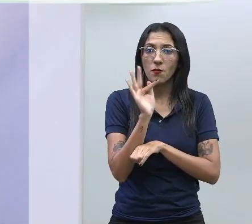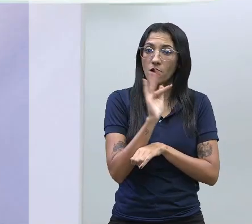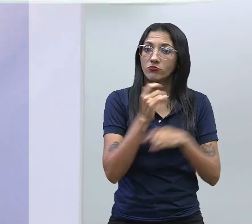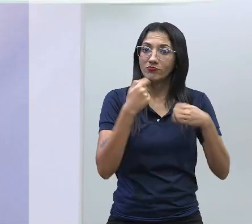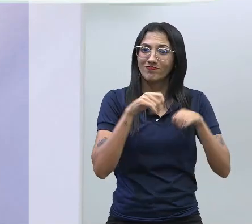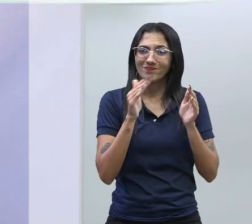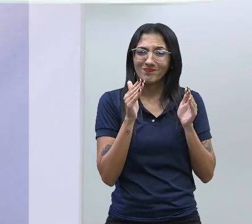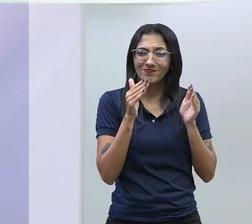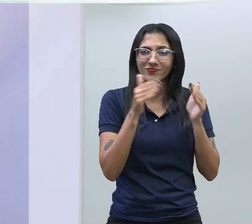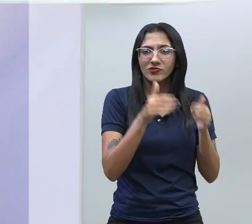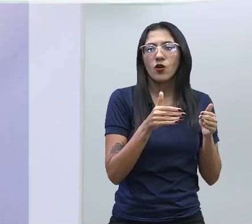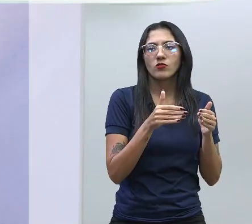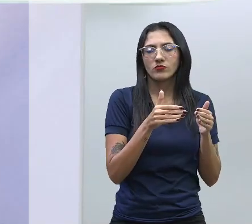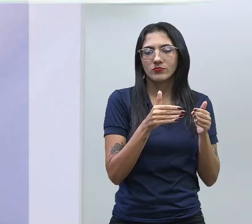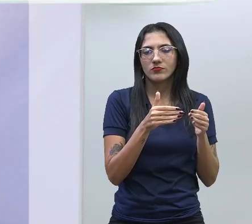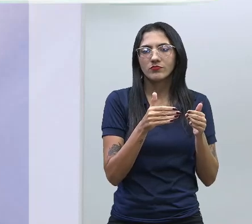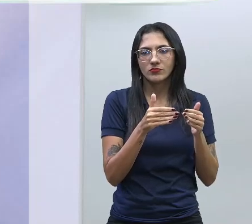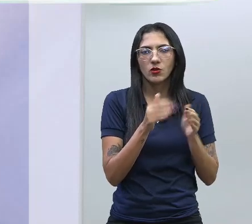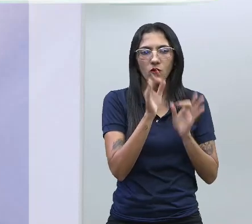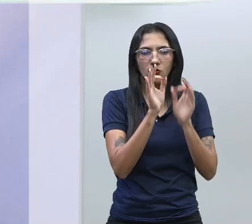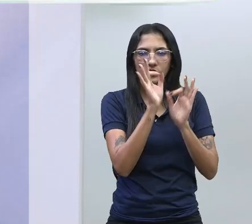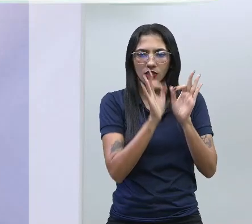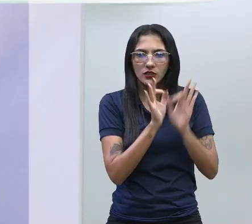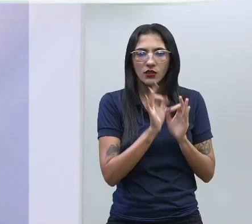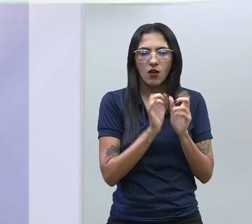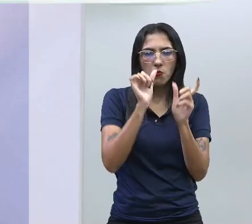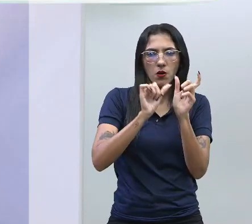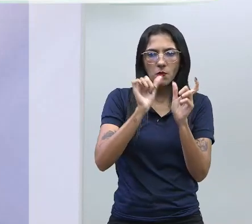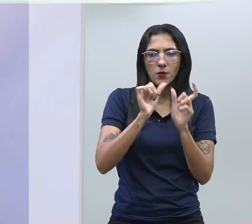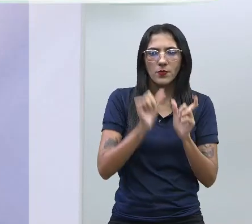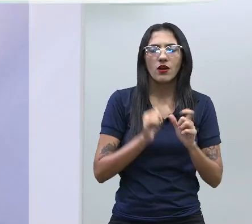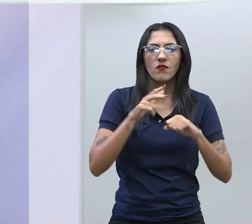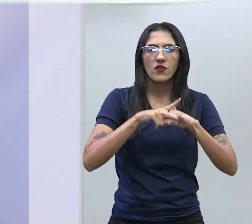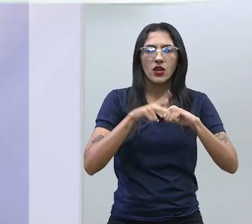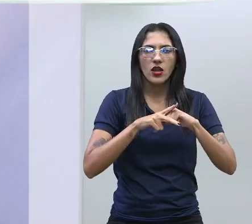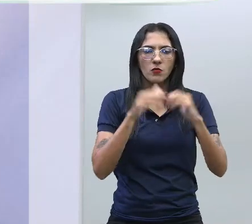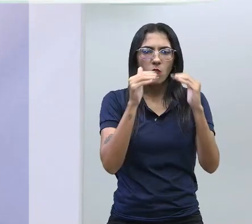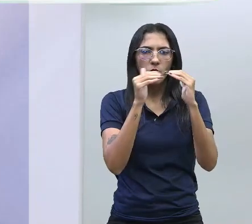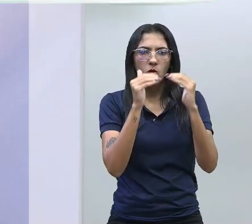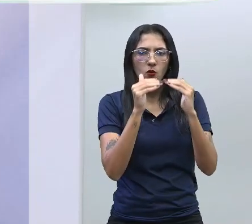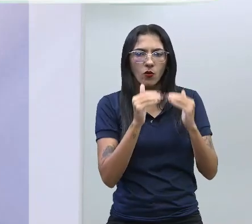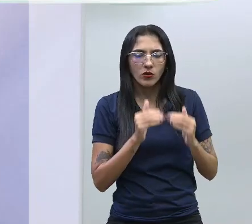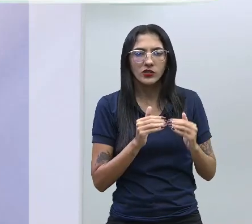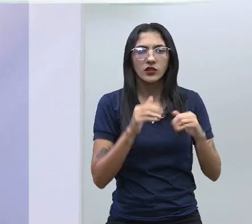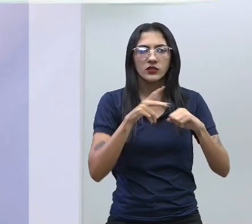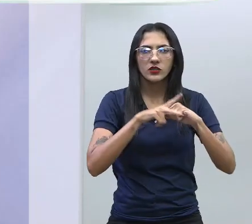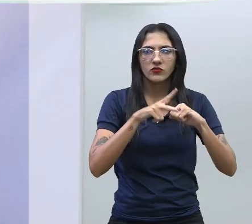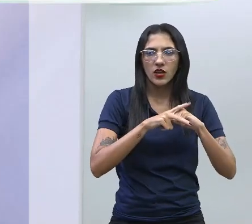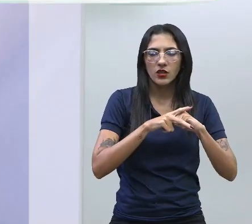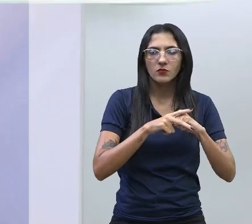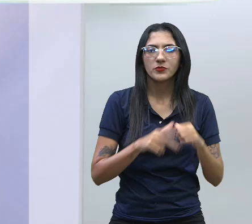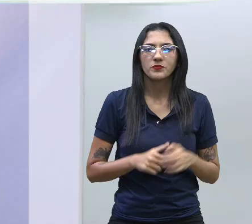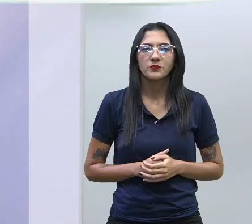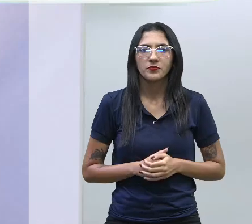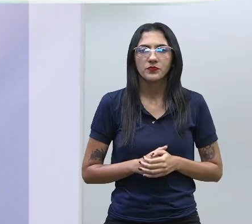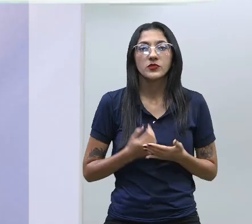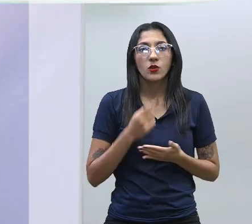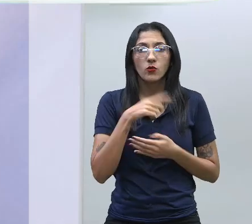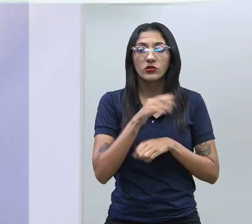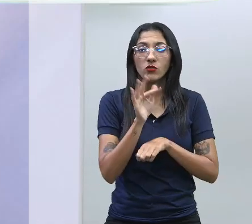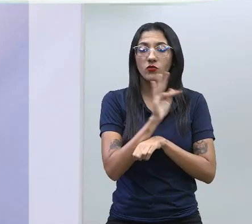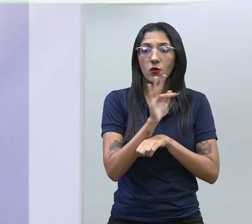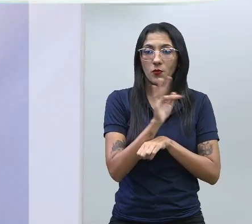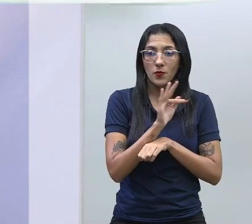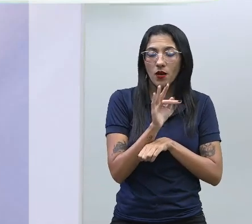tenho que cuidar da flexão verbal, da concordância verbal e nominal. Isto é linguagem